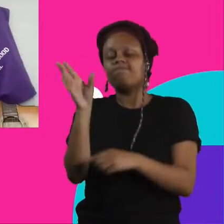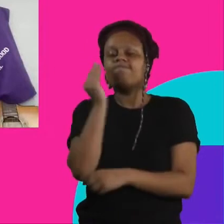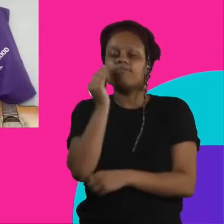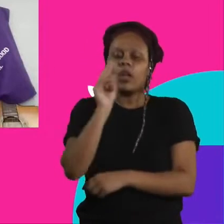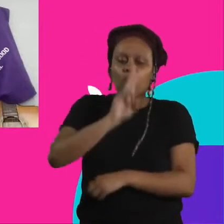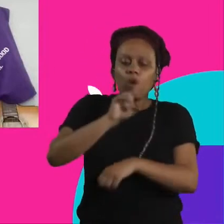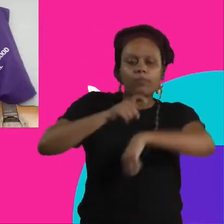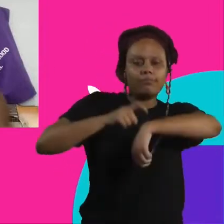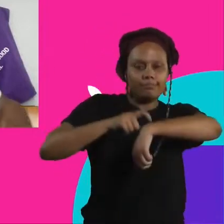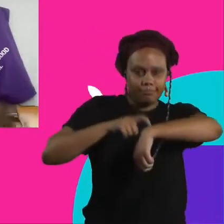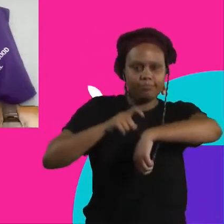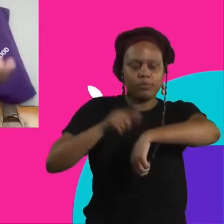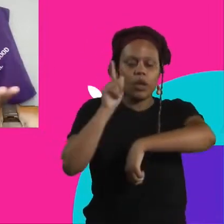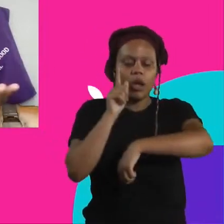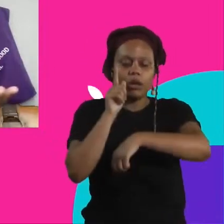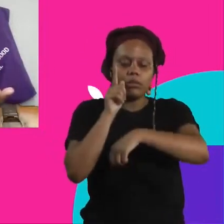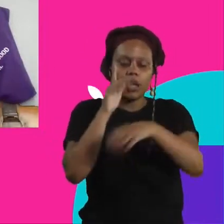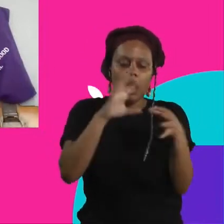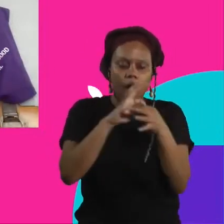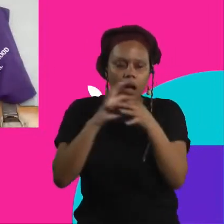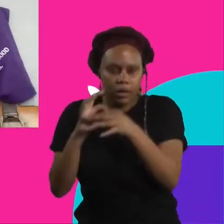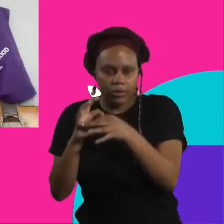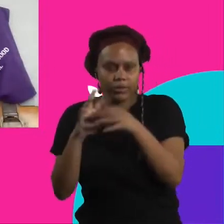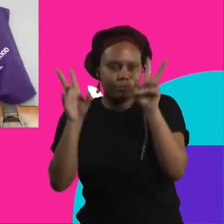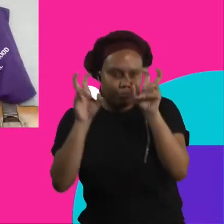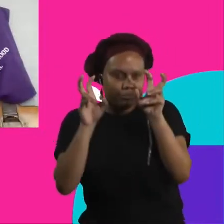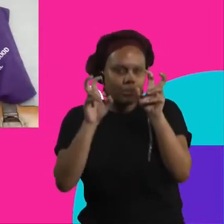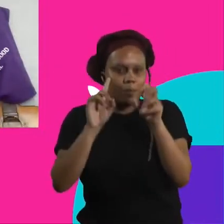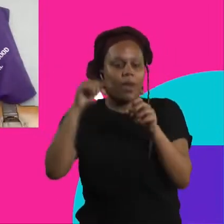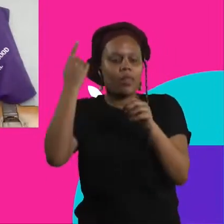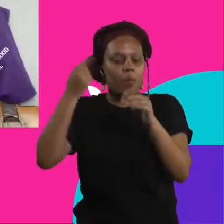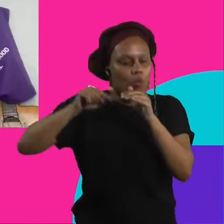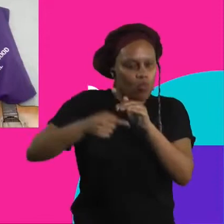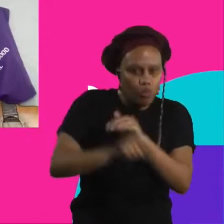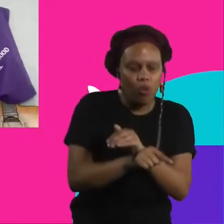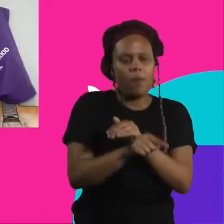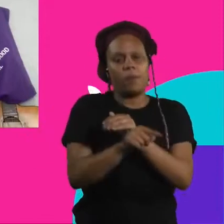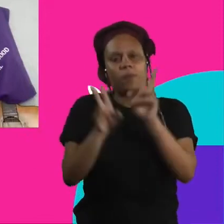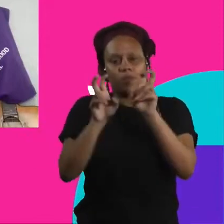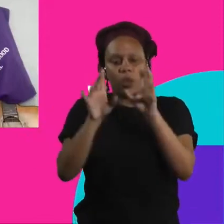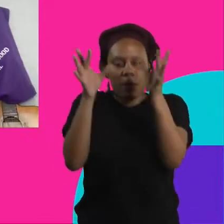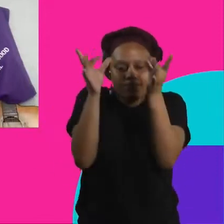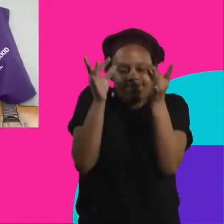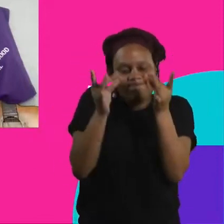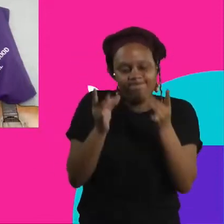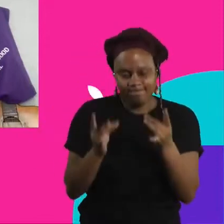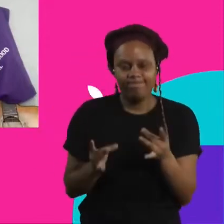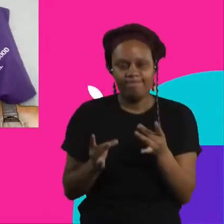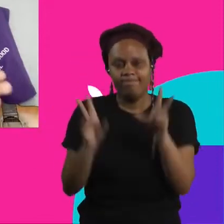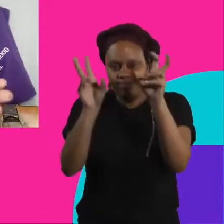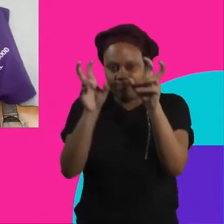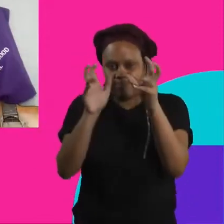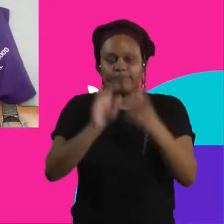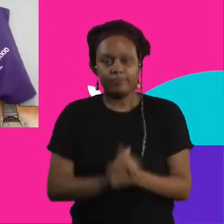aí para contextualizar o nosso público sobre o assunto aí, para depois mergulharmos um pouquinho mais de detalhe em relação a esses assuntos.